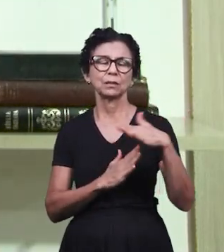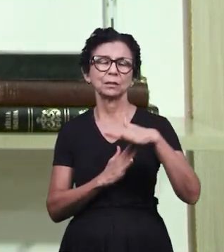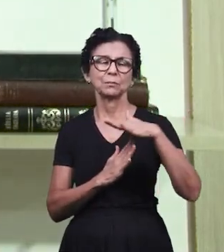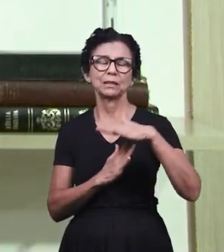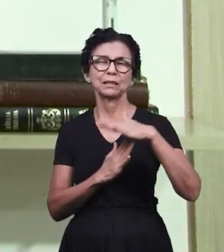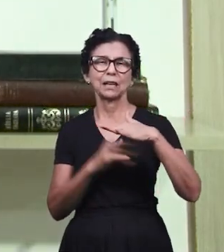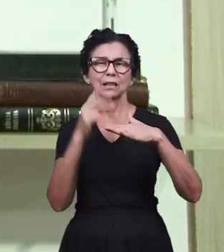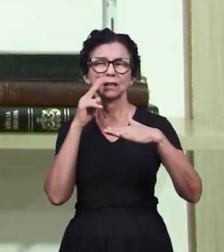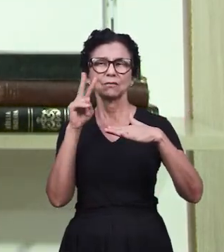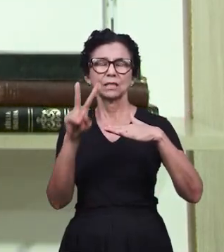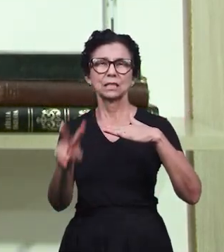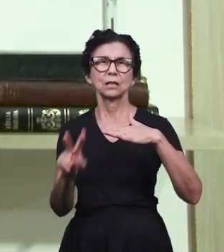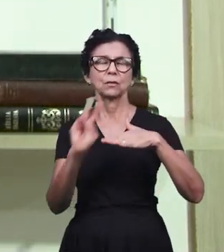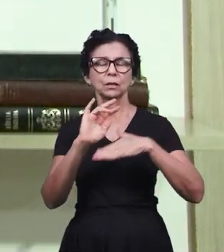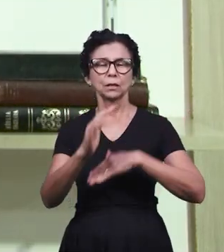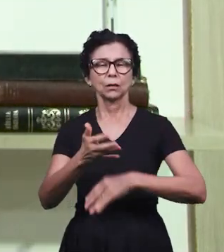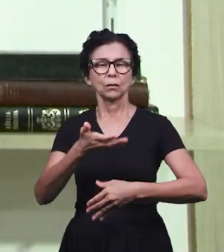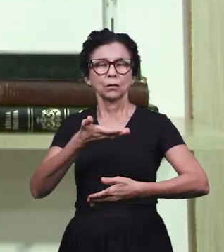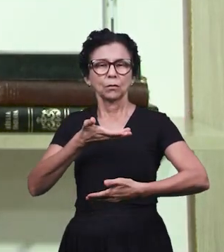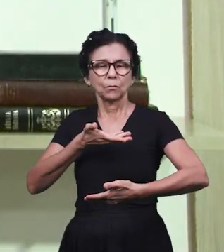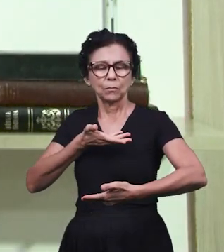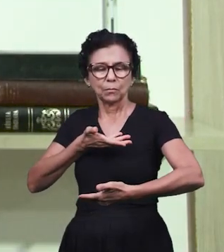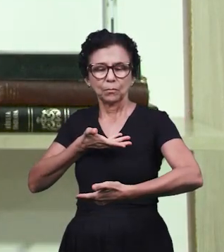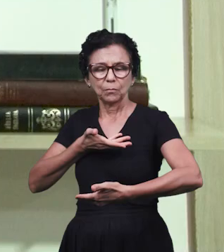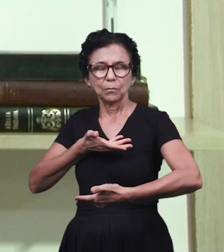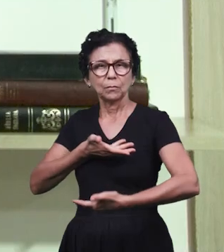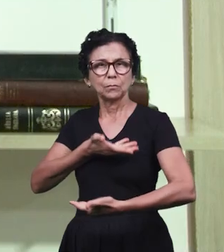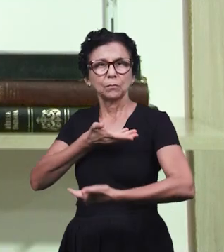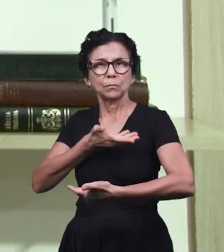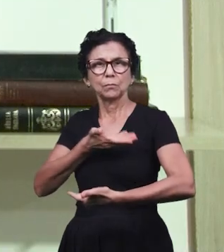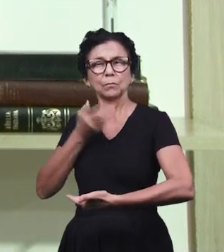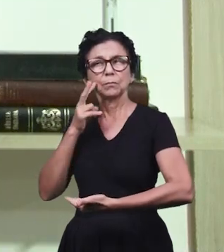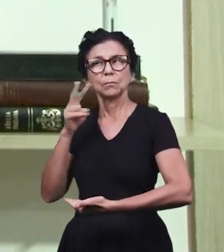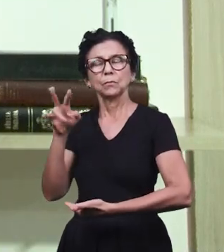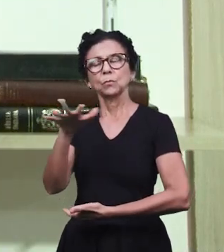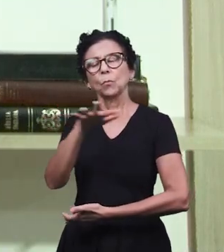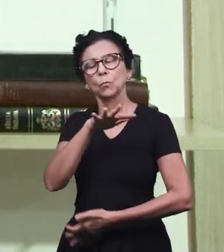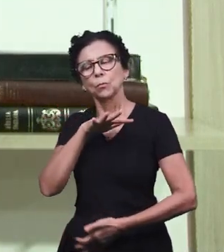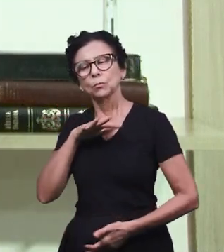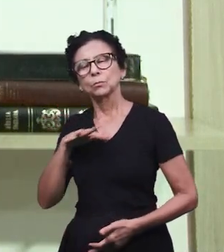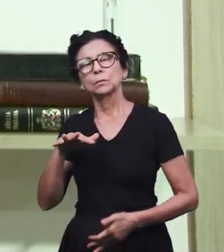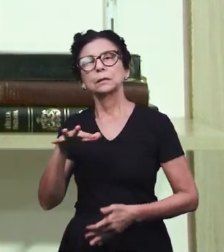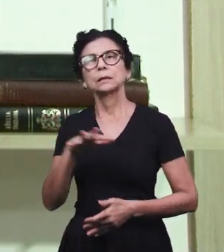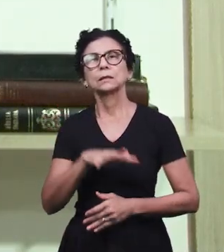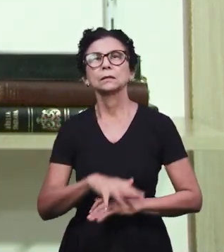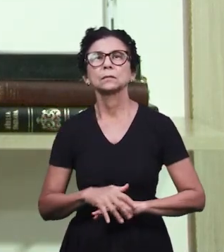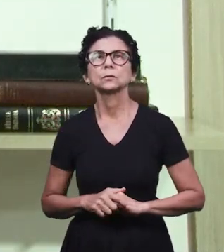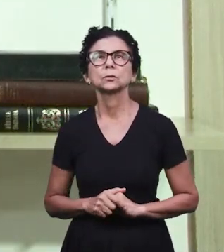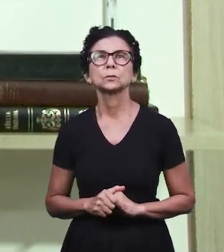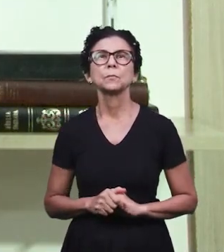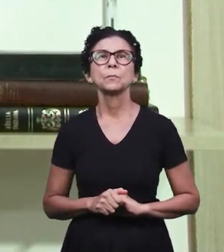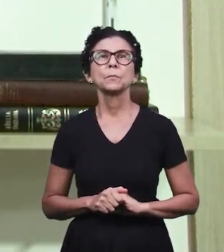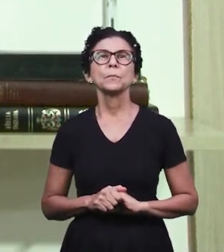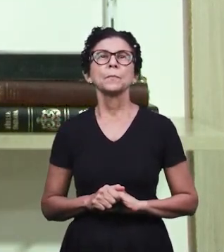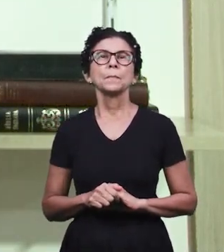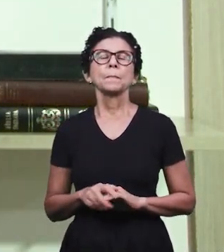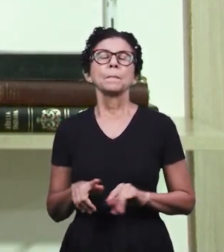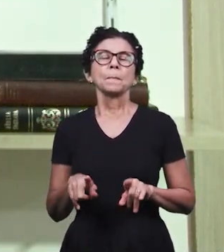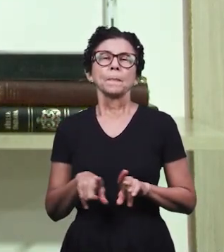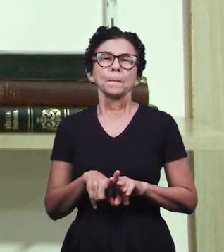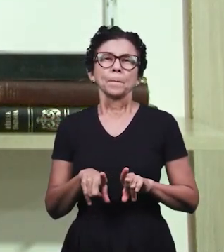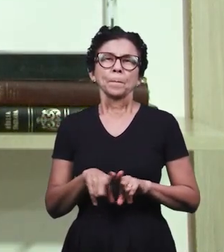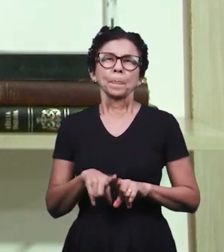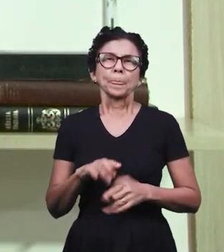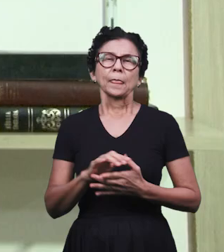eu coloco esse bebê vendo o ambiente. Além disso, essas